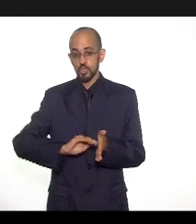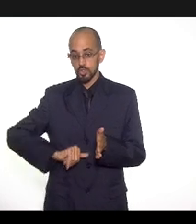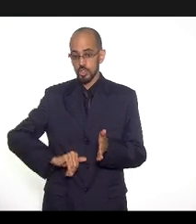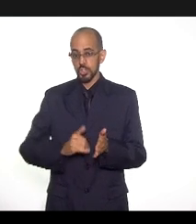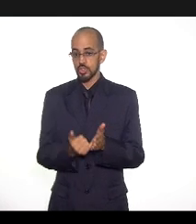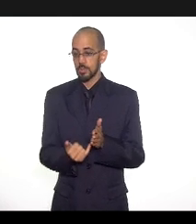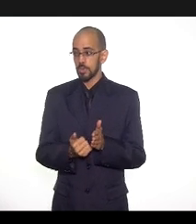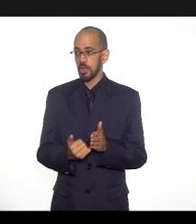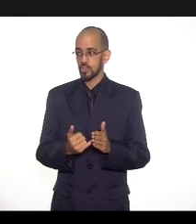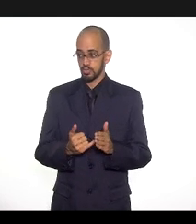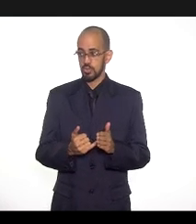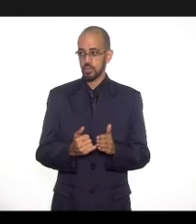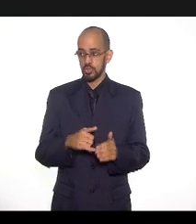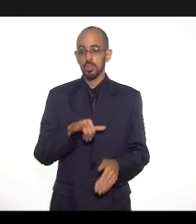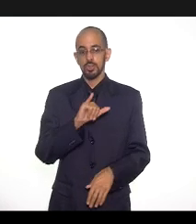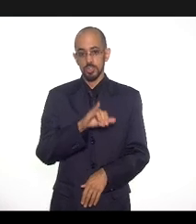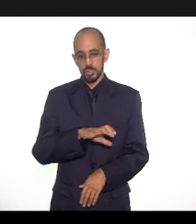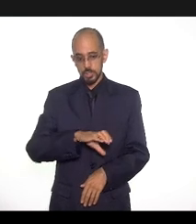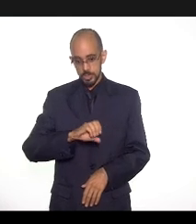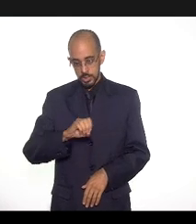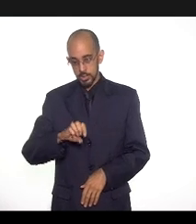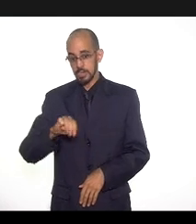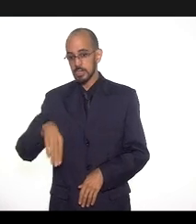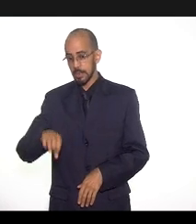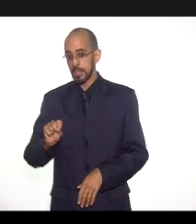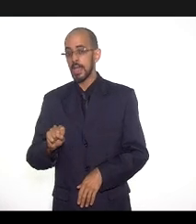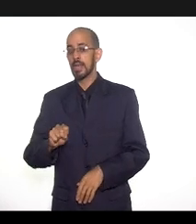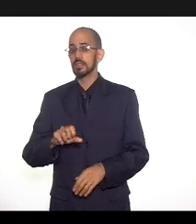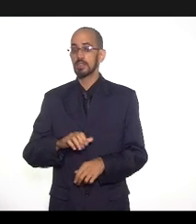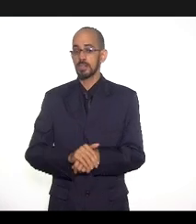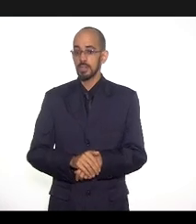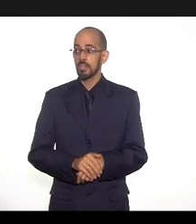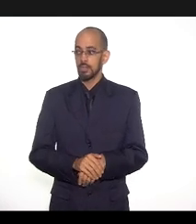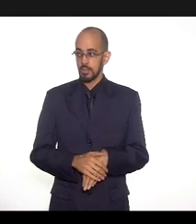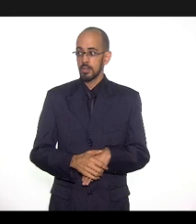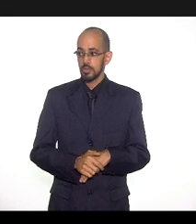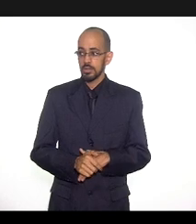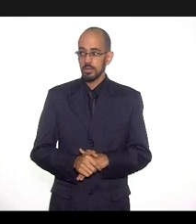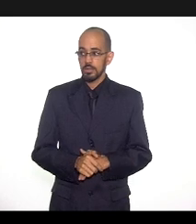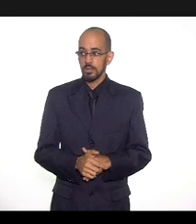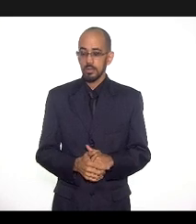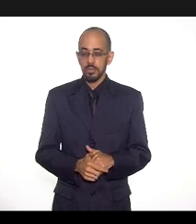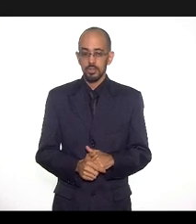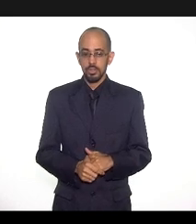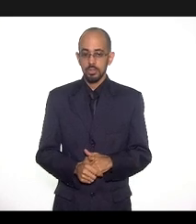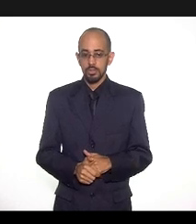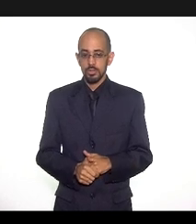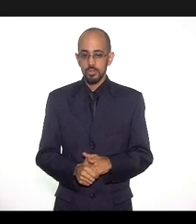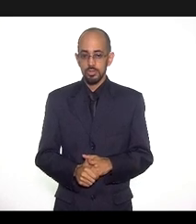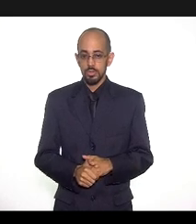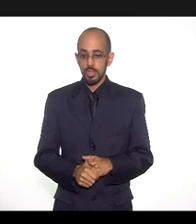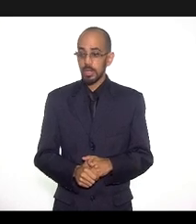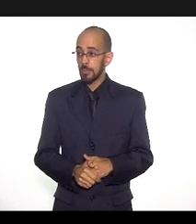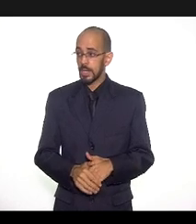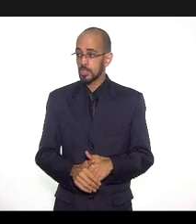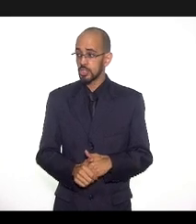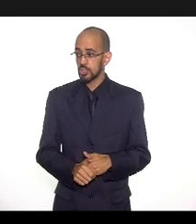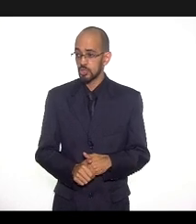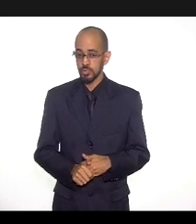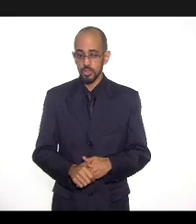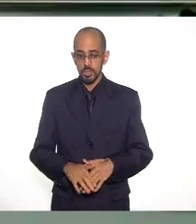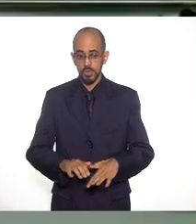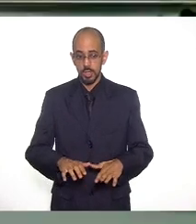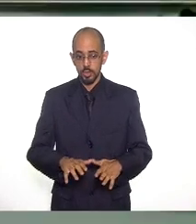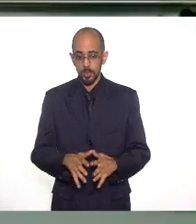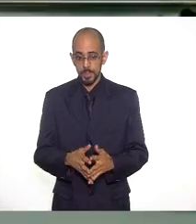os serviços é o ISS municipal. Isso. Ô, Márcio, queria te dar uma sugestão e propor aos senhores